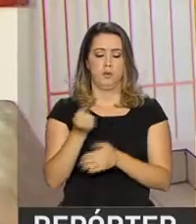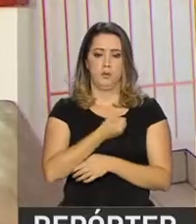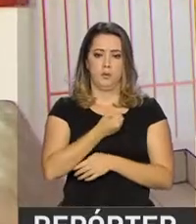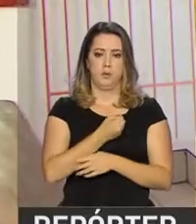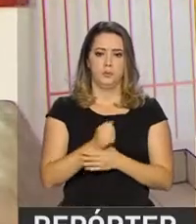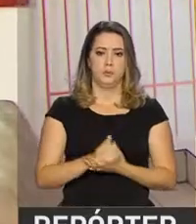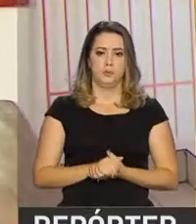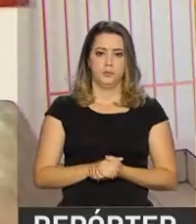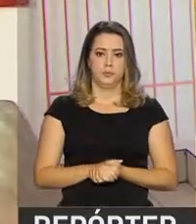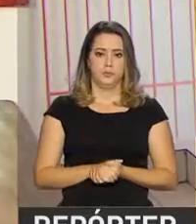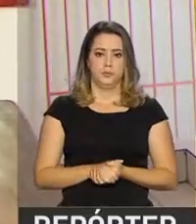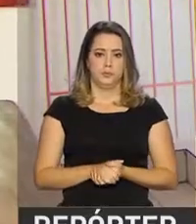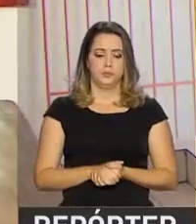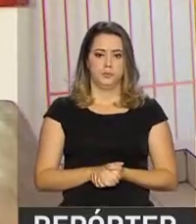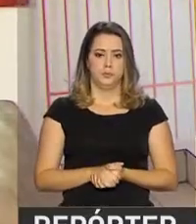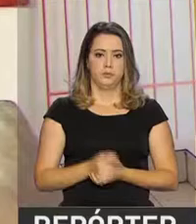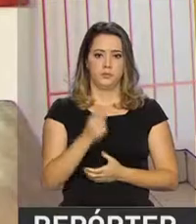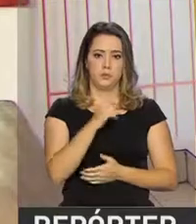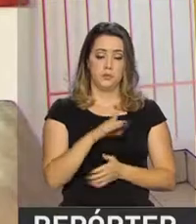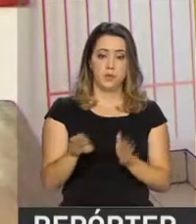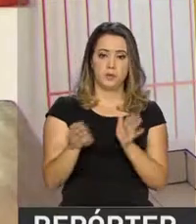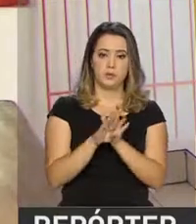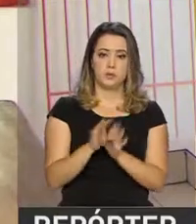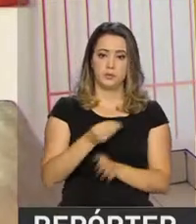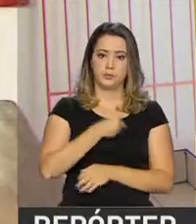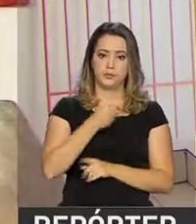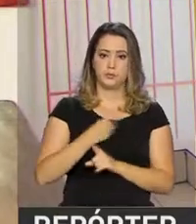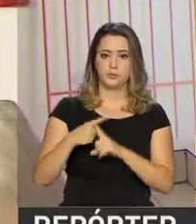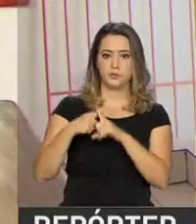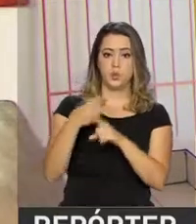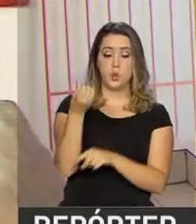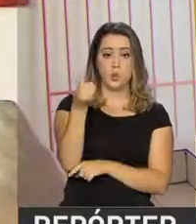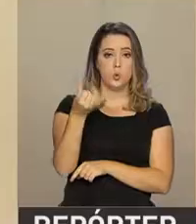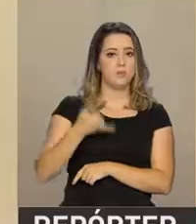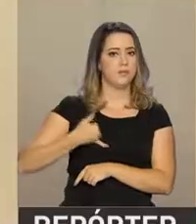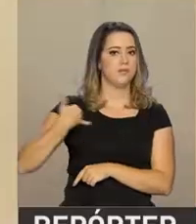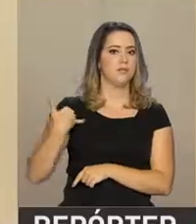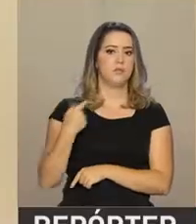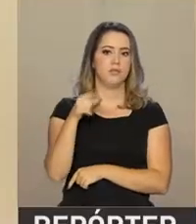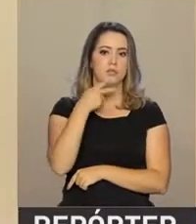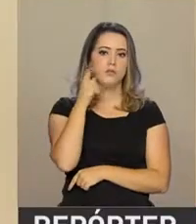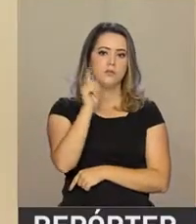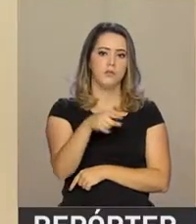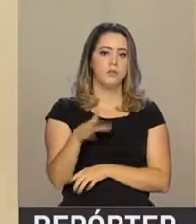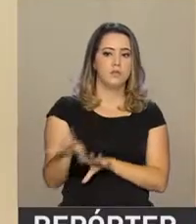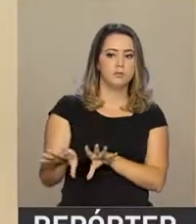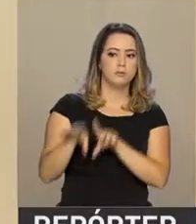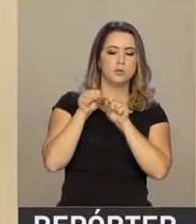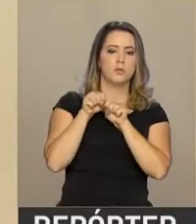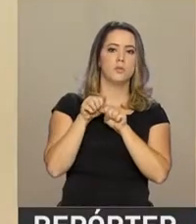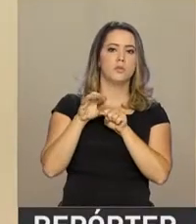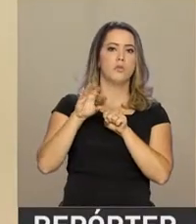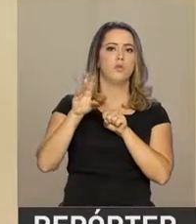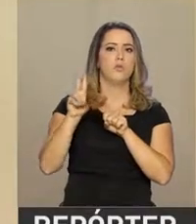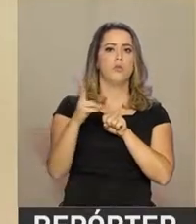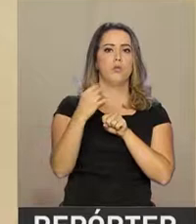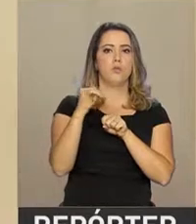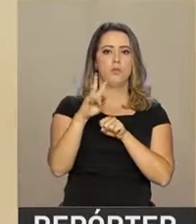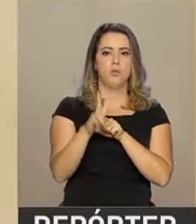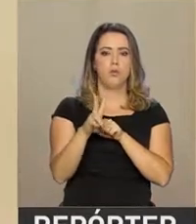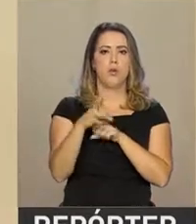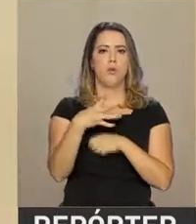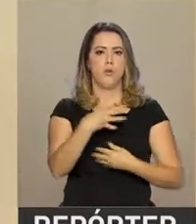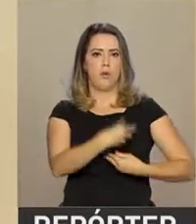leonardo chegou no instituto vida positiva com seis anos de idade ele conta que contraiu o vírus hiv durante a amamentação